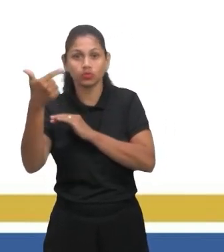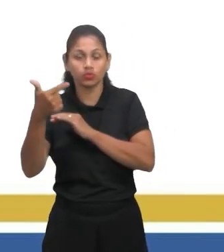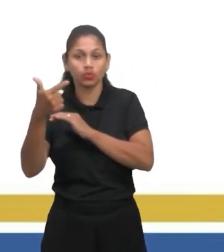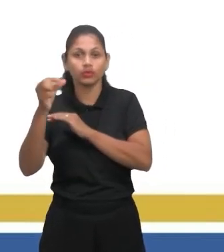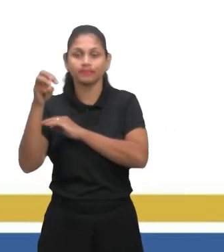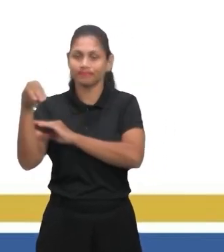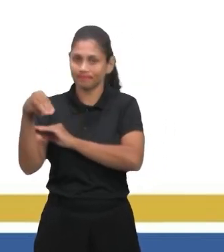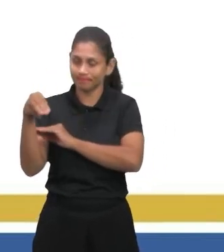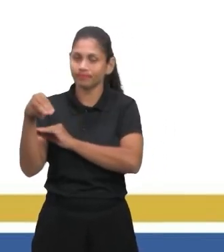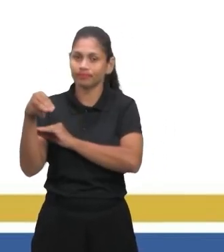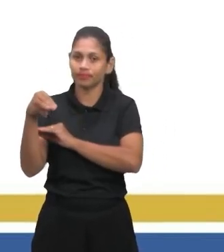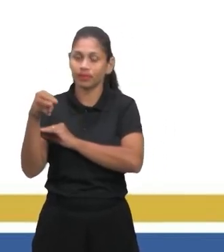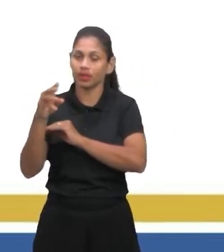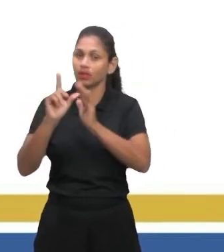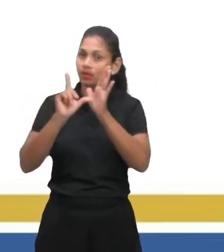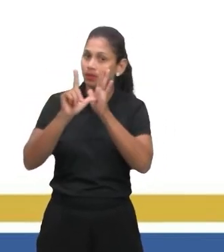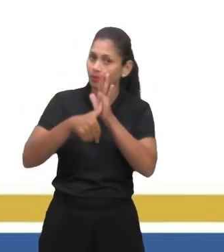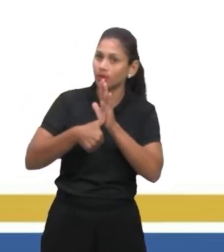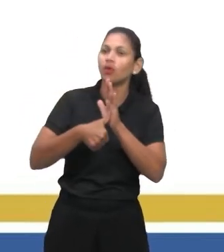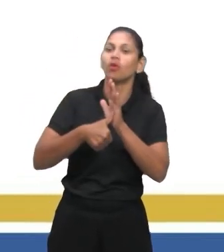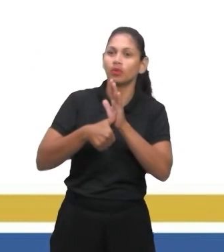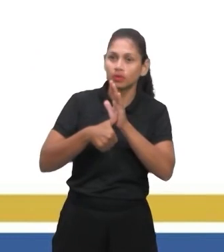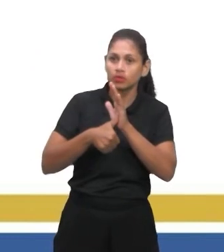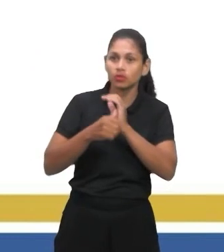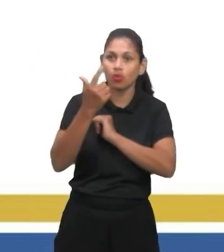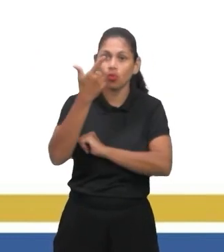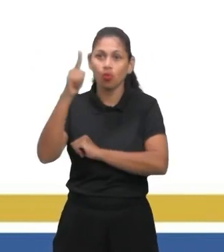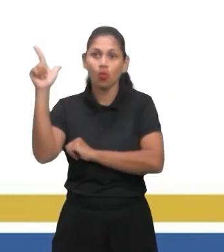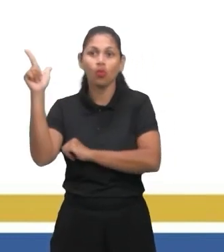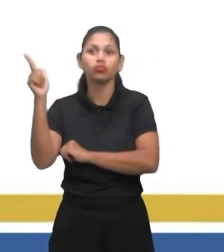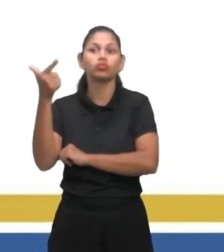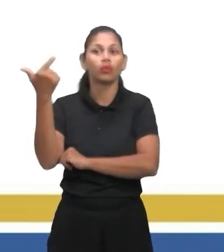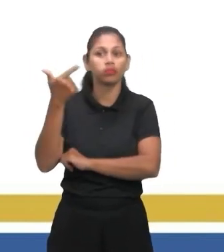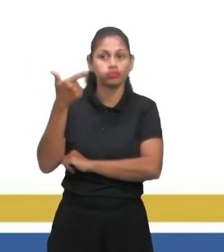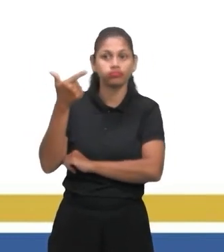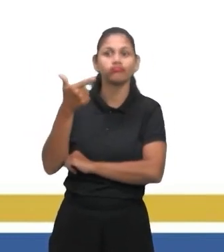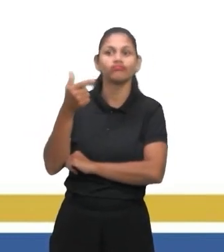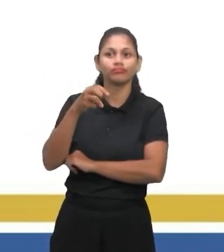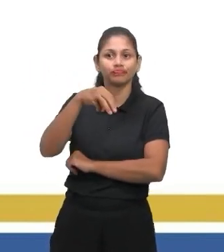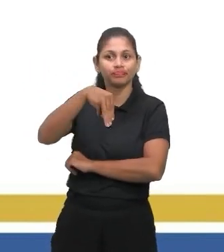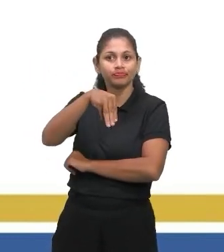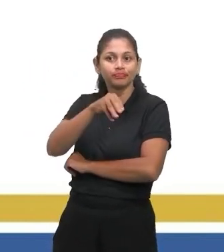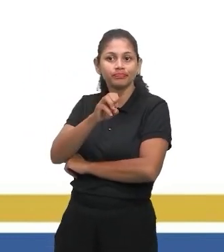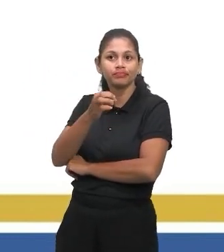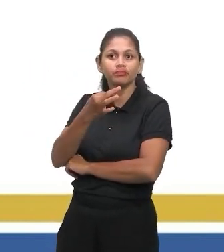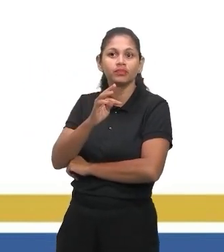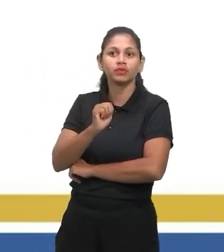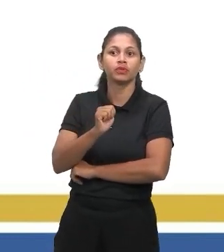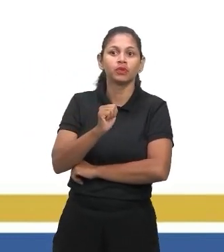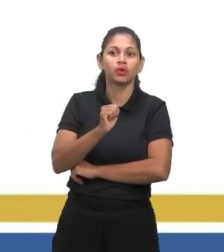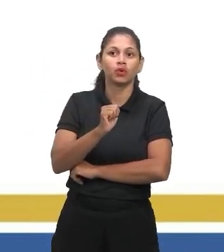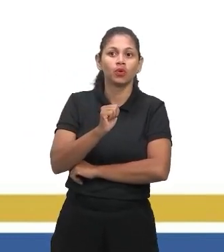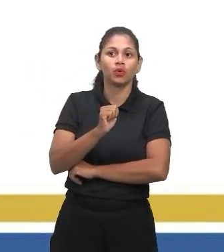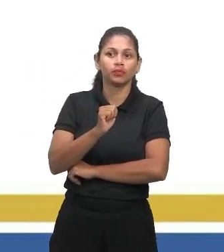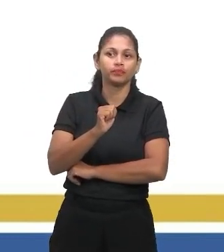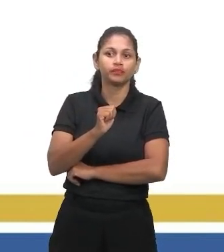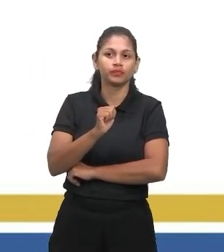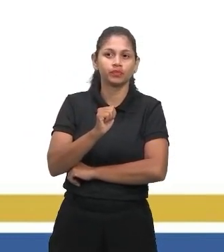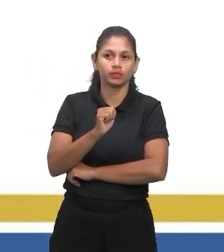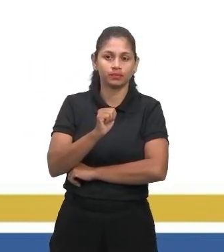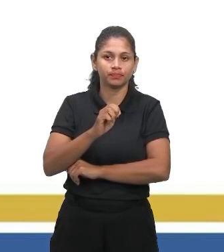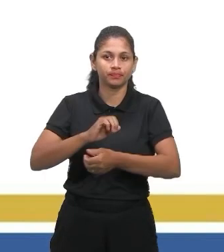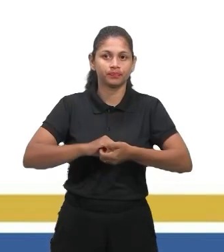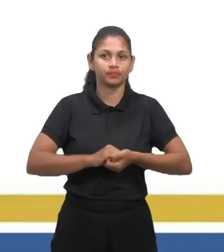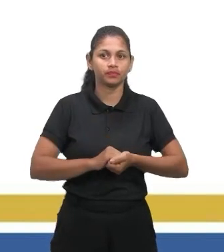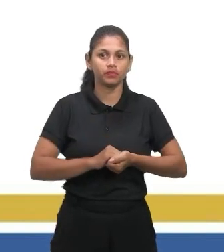estação MASP, com espera de 8 minutos na fila e uma viagem de 9 minutos. Aí o comando da questão nos fala: